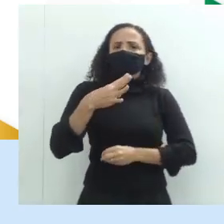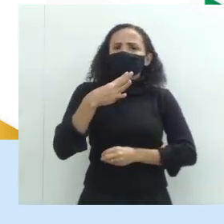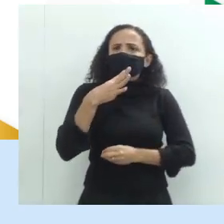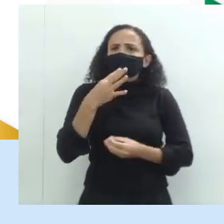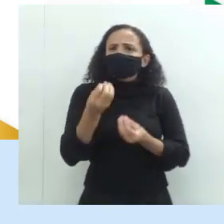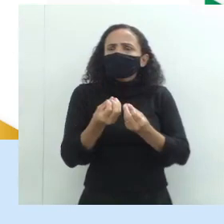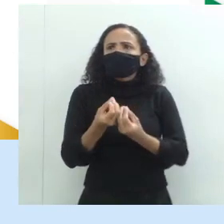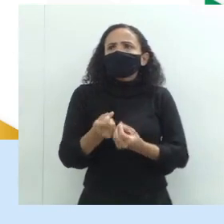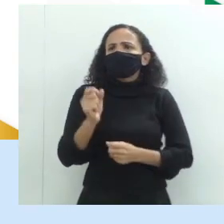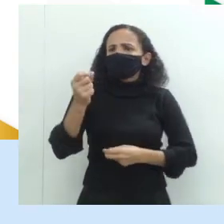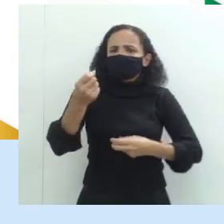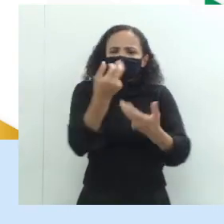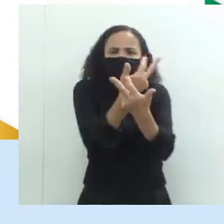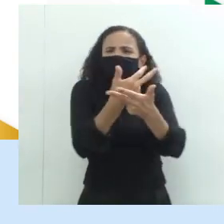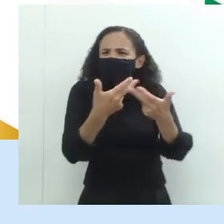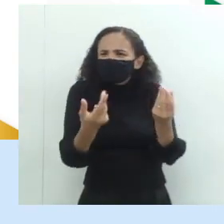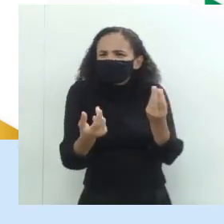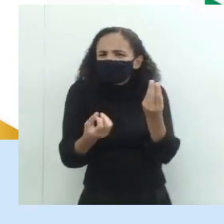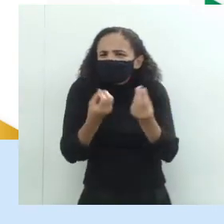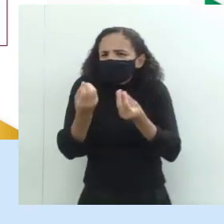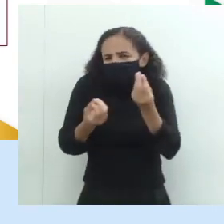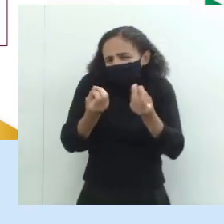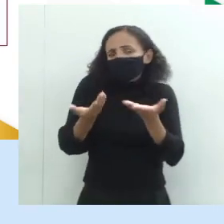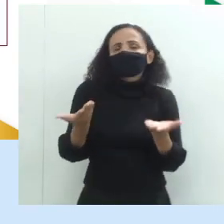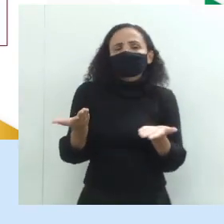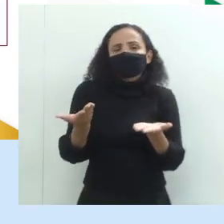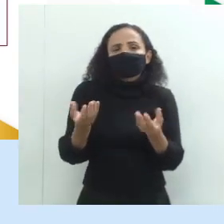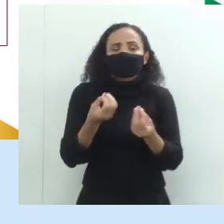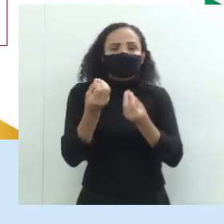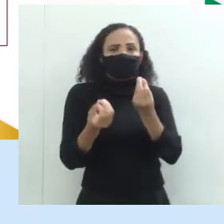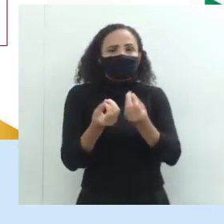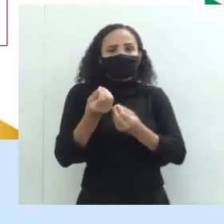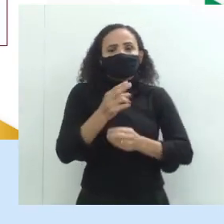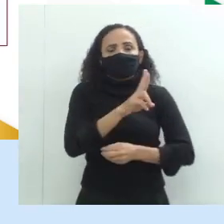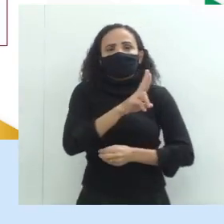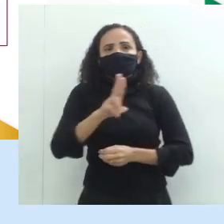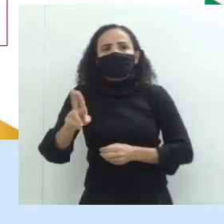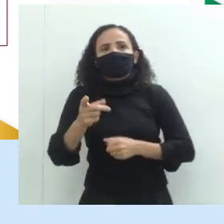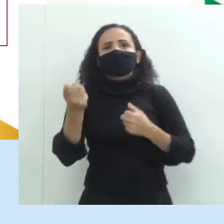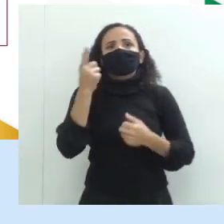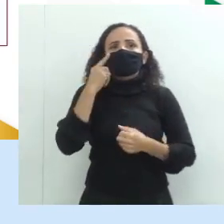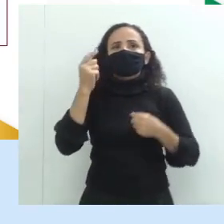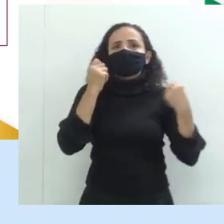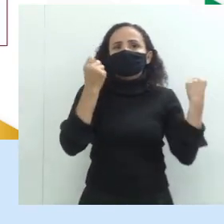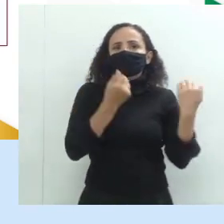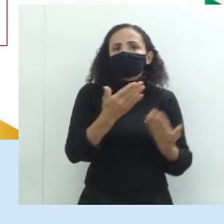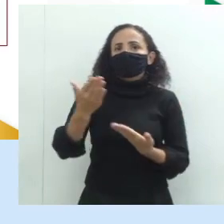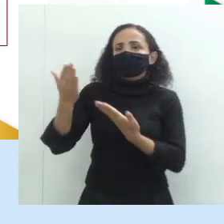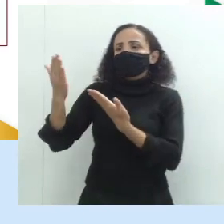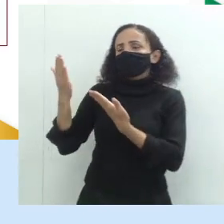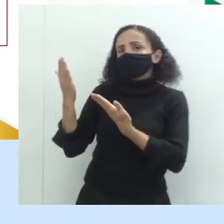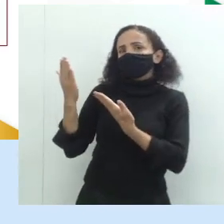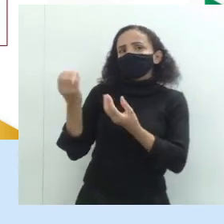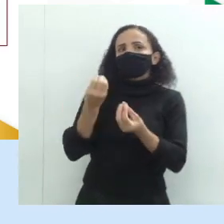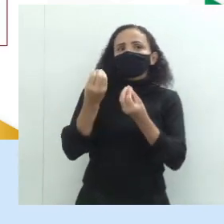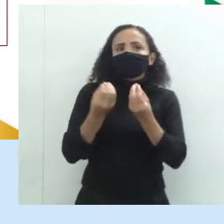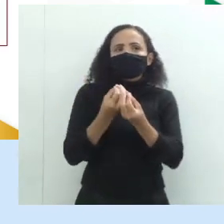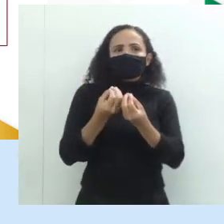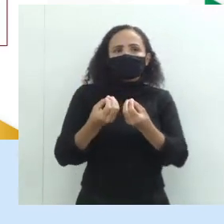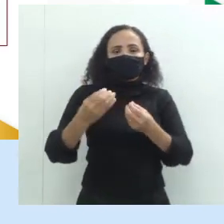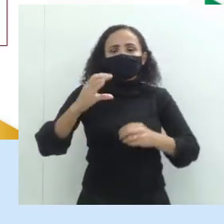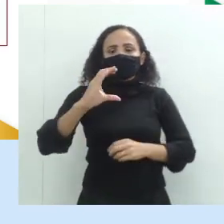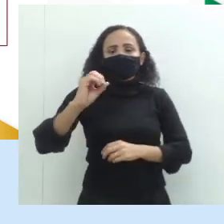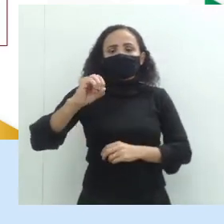isso de coisa. Na verdade, é a tradução que a gente dá. O nome mesmo é esse que está aí no slide, ó. Em árabe, a palavra